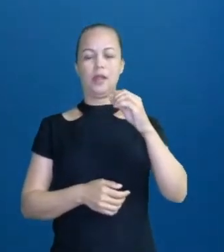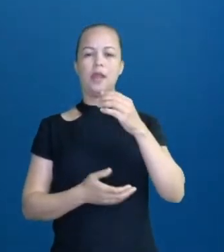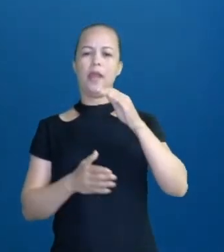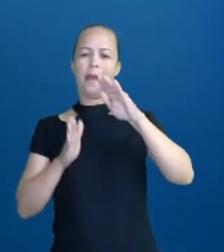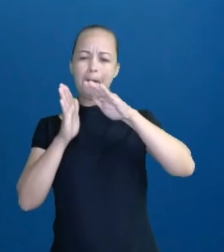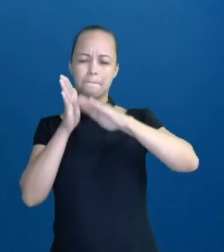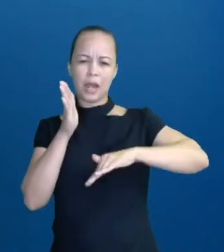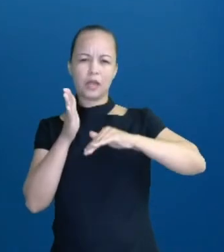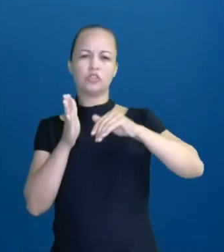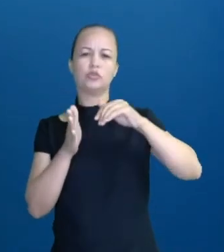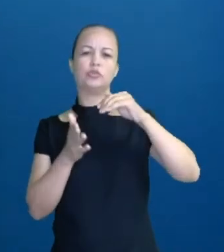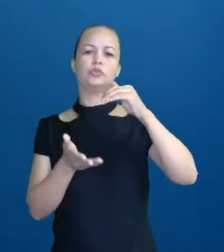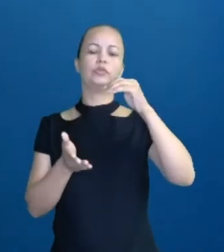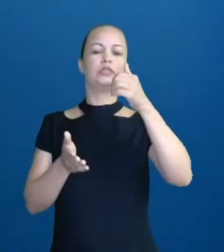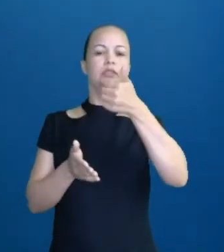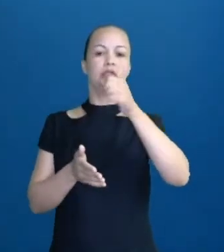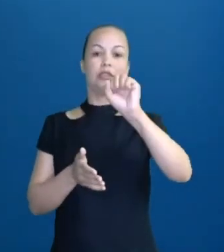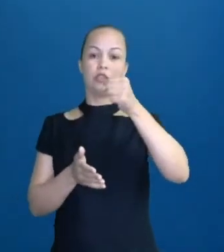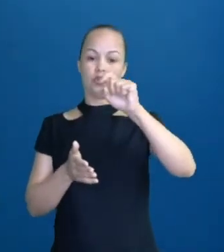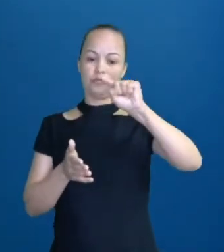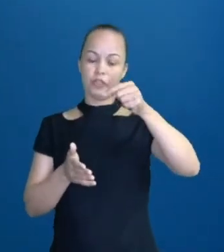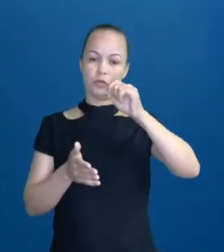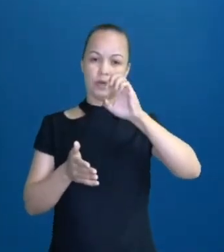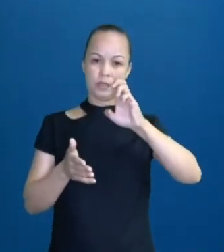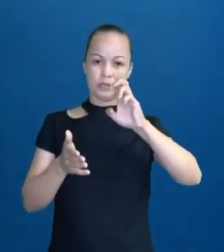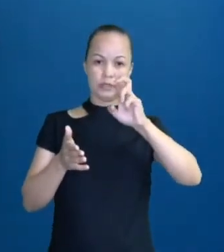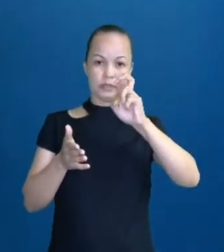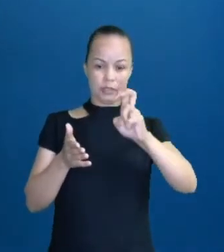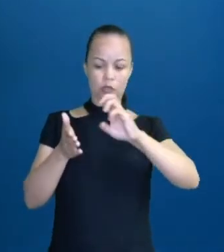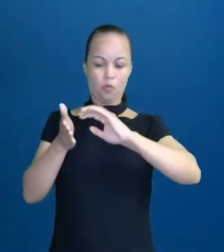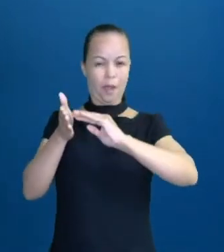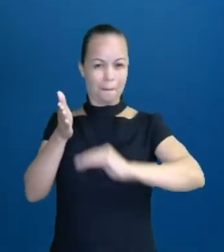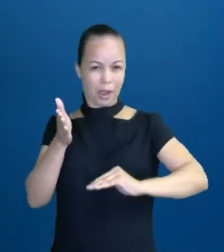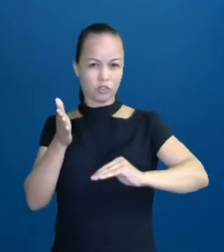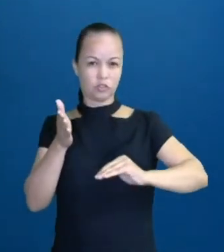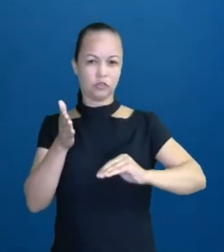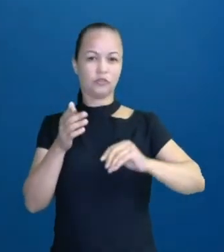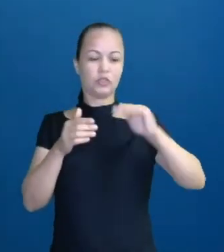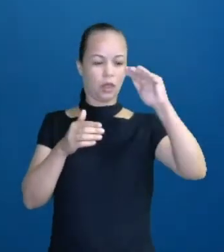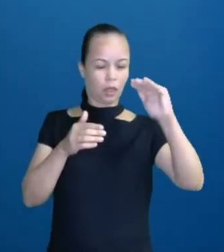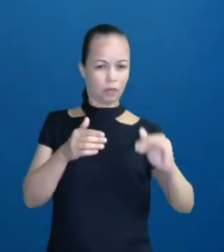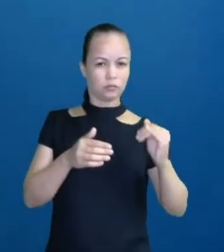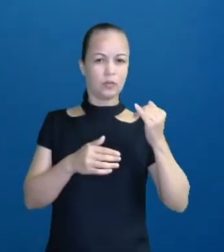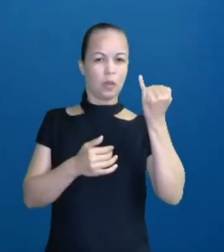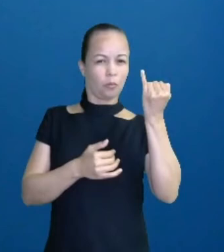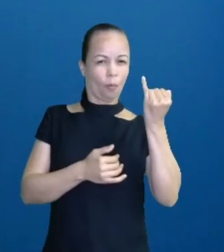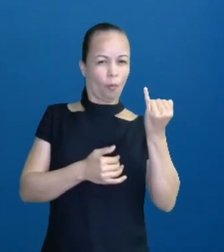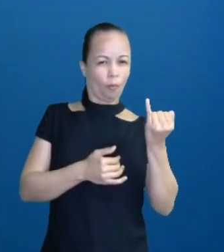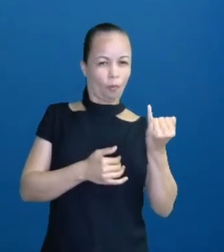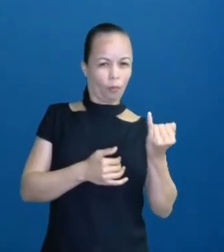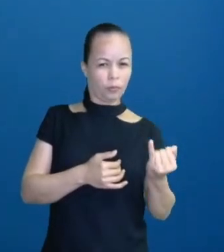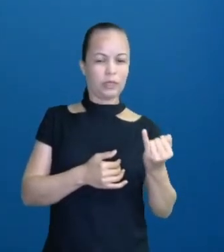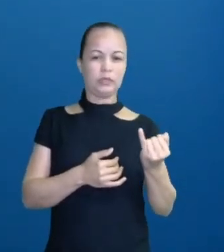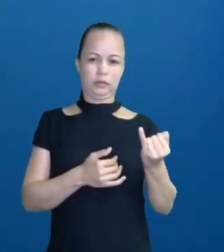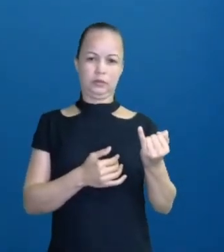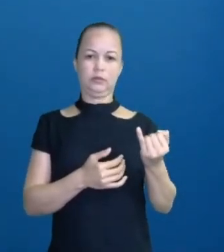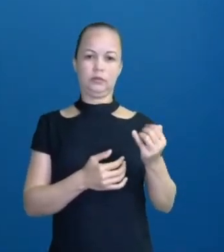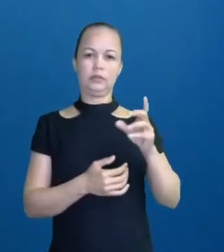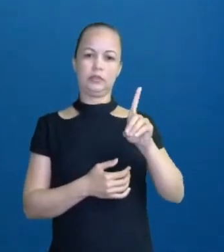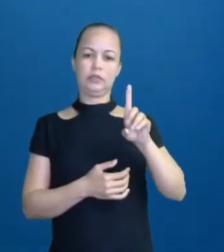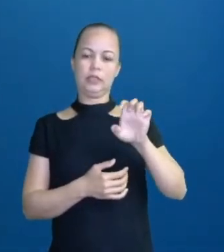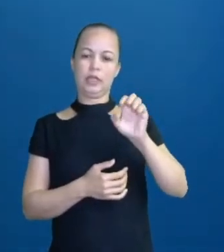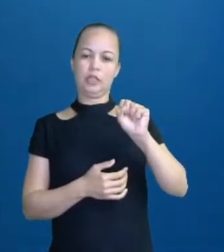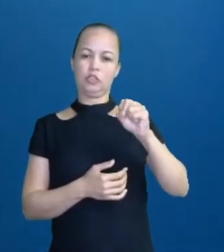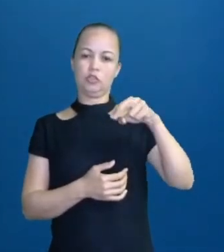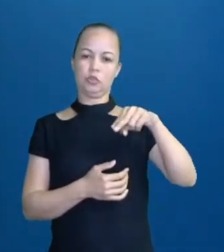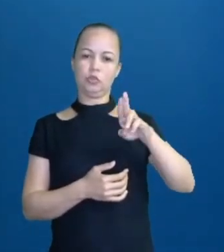cuidado. Significa dizer que você está abaixo do peso ideal, tá certo? Ou seja, você está num processo de desnutrição. E